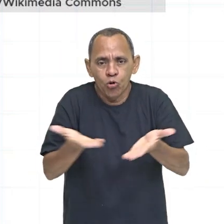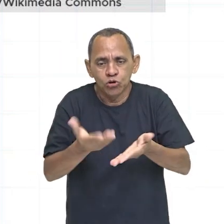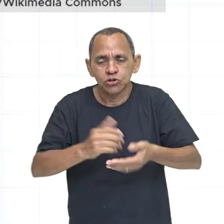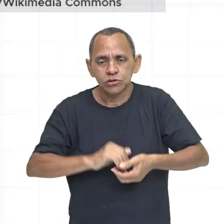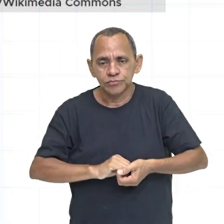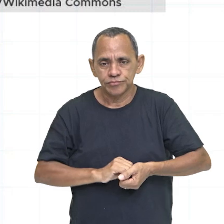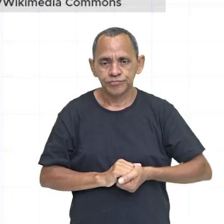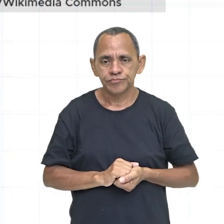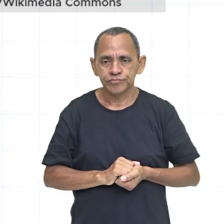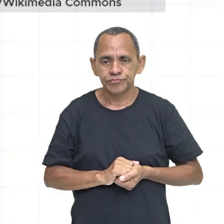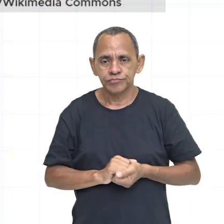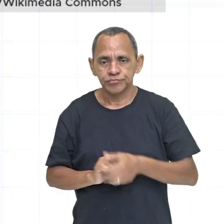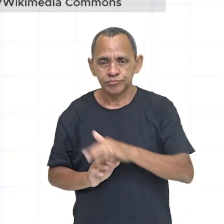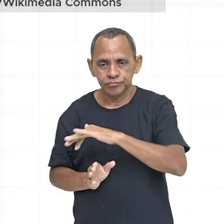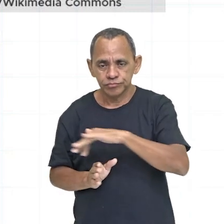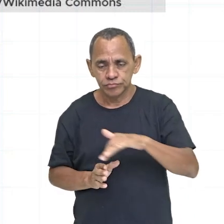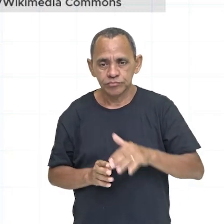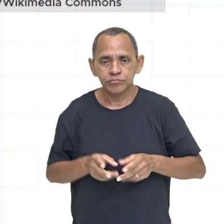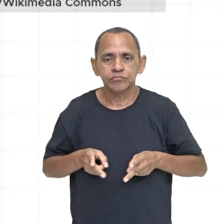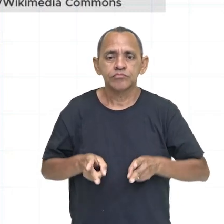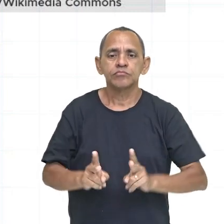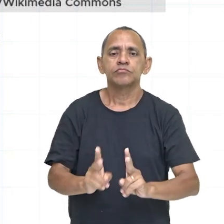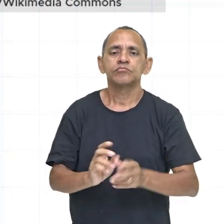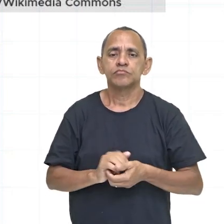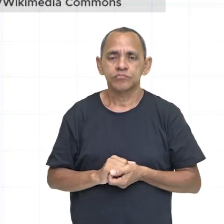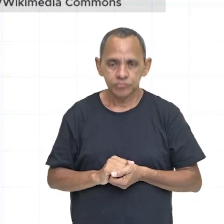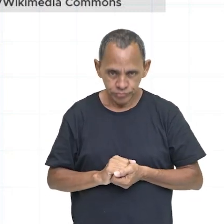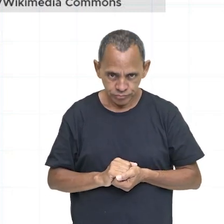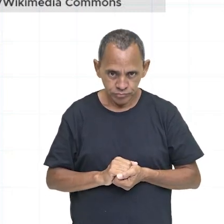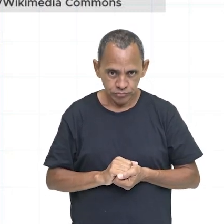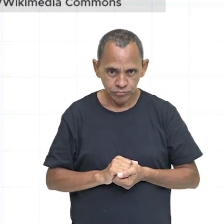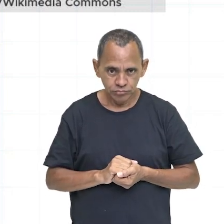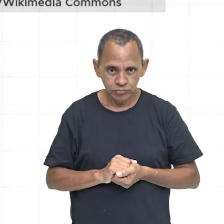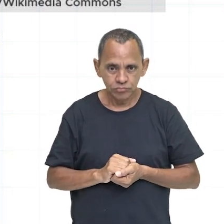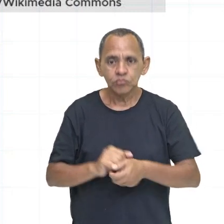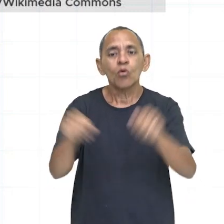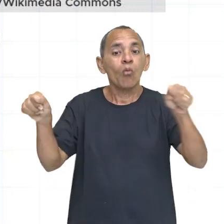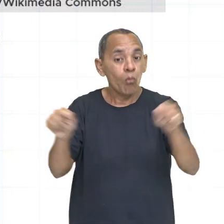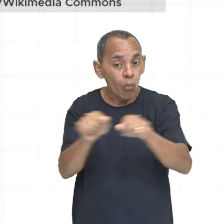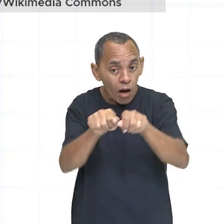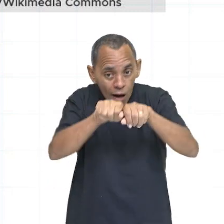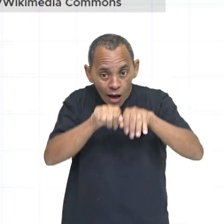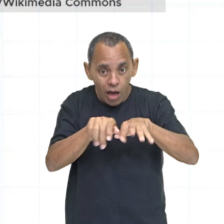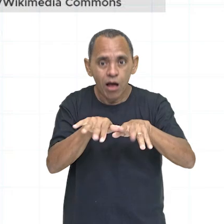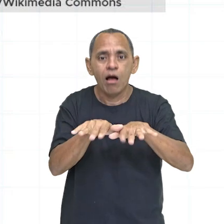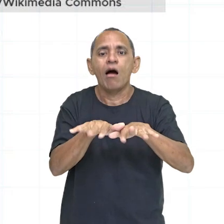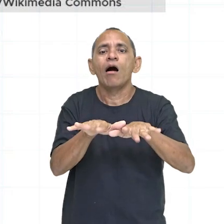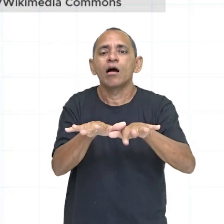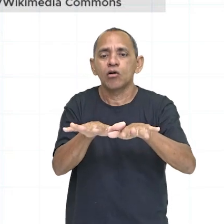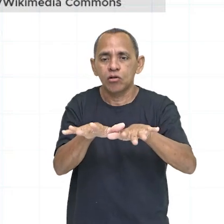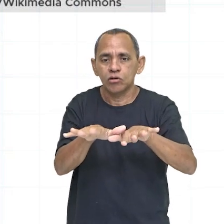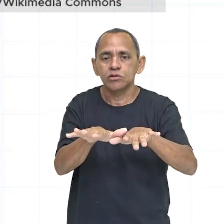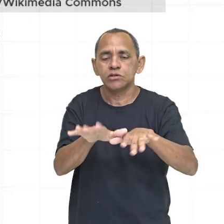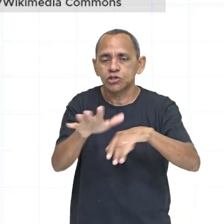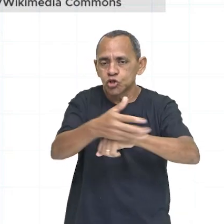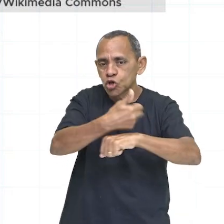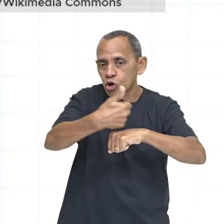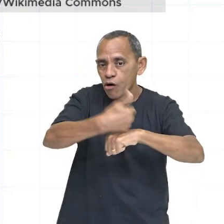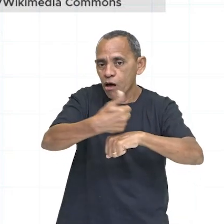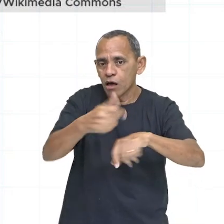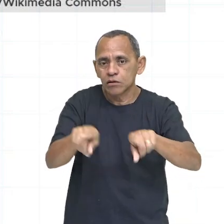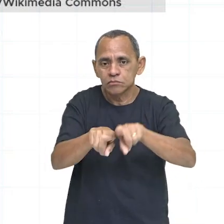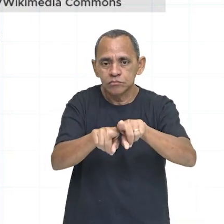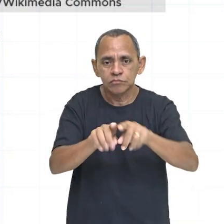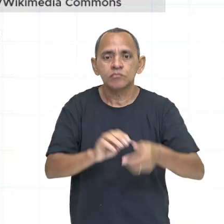Continuando o texto. Colonization. Establishment of British colonies. Aqui